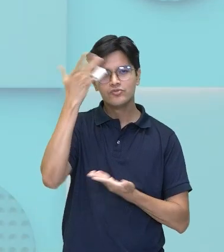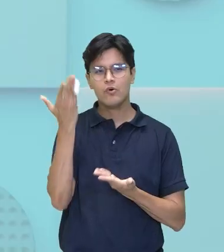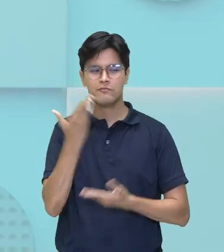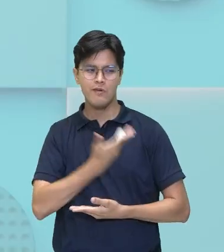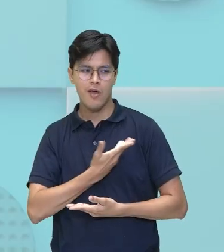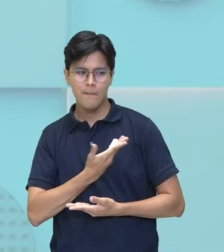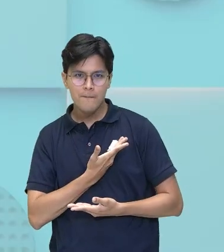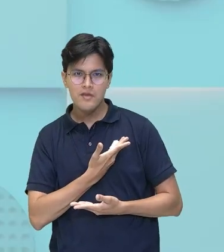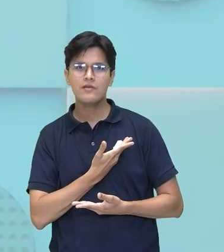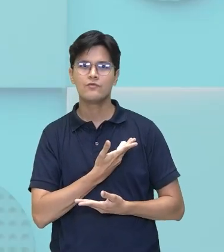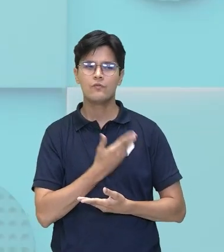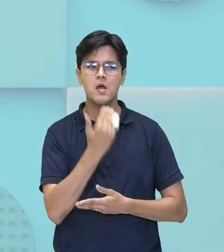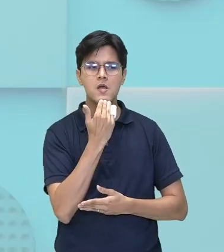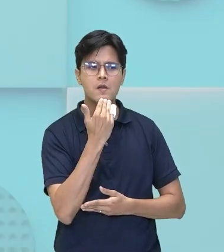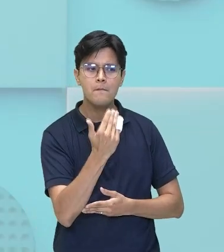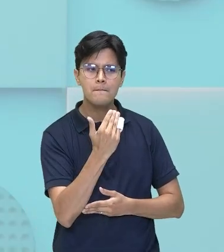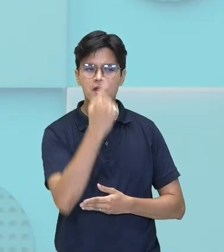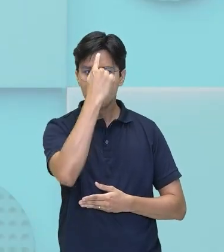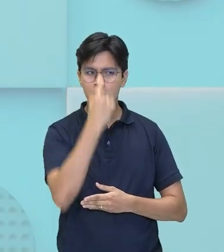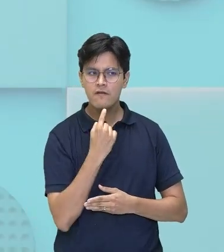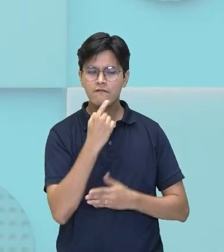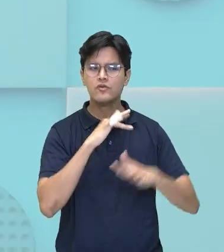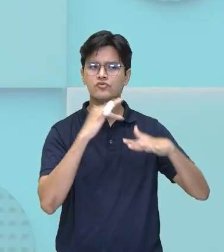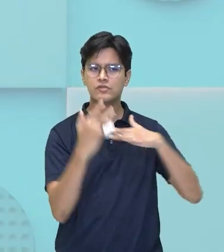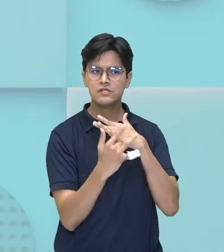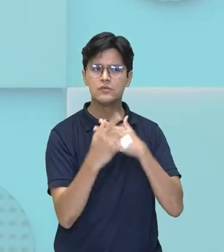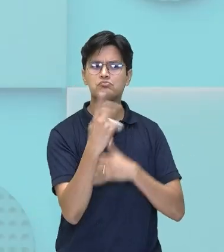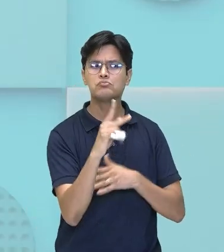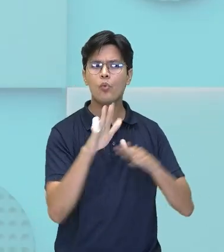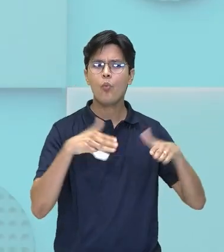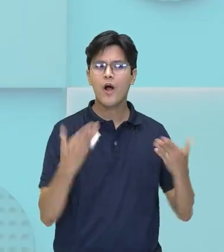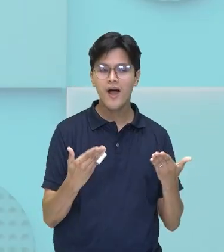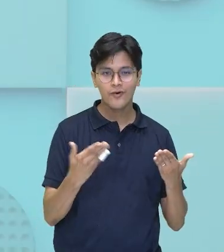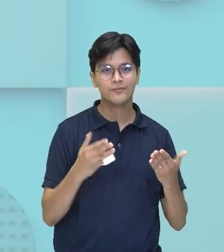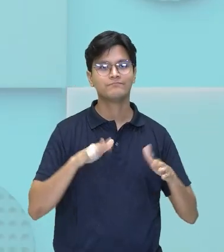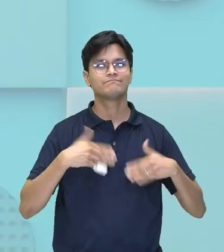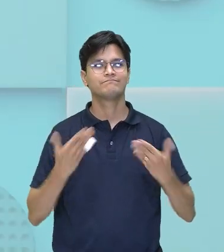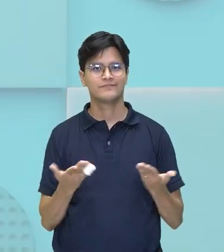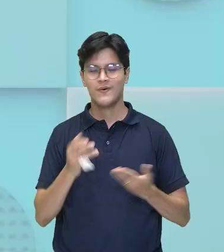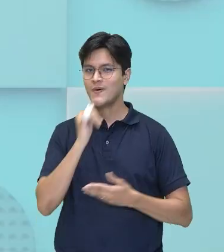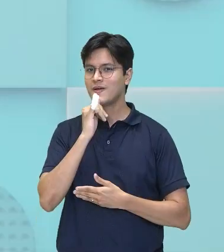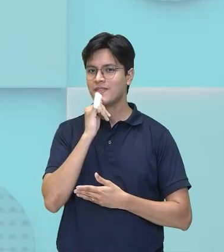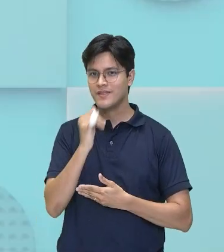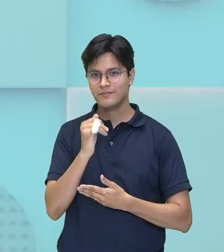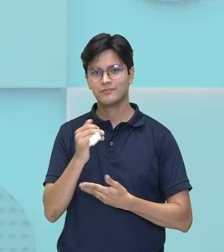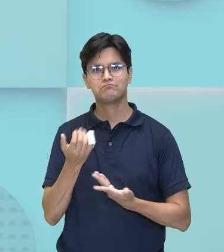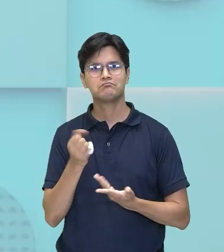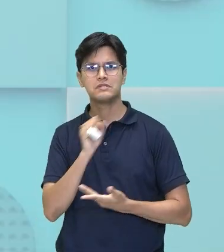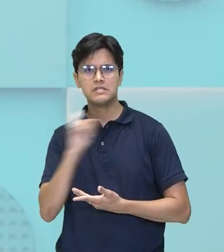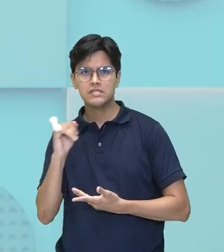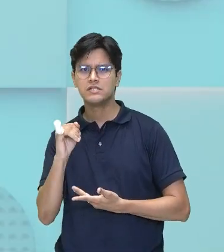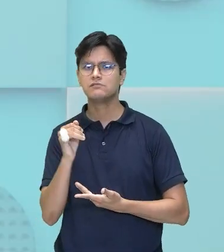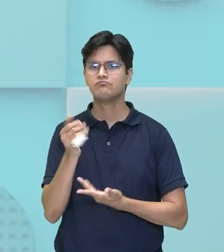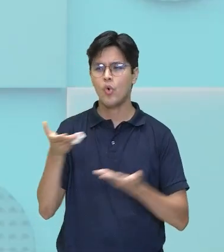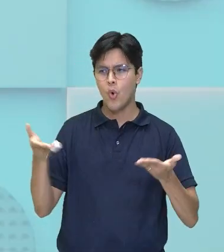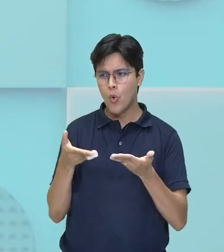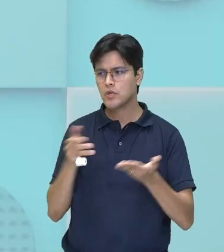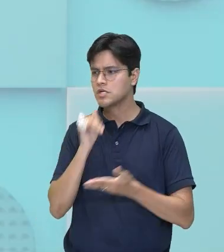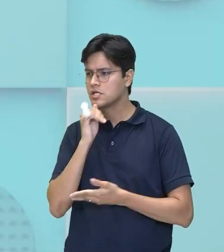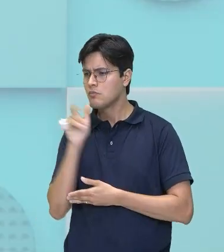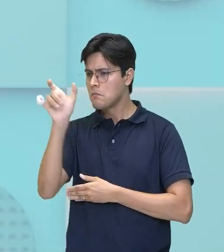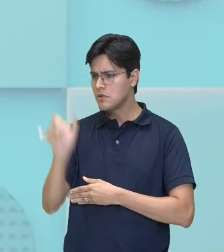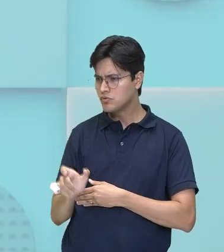tem como assim você não tem. A gente até se espanta a gente saber que alguém não tem, ainda mais se for jovem,